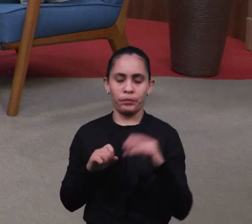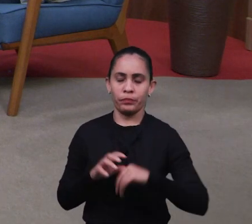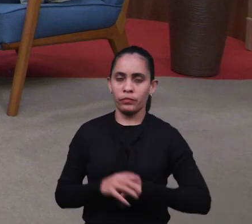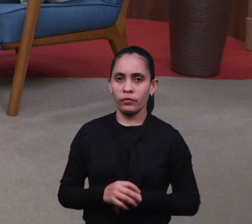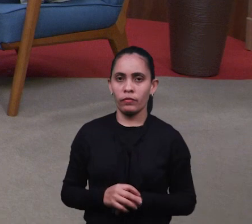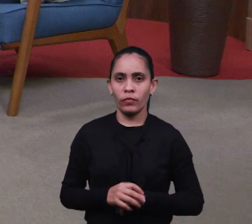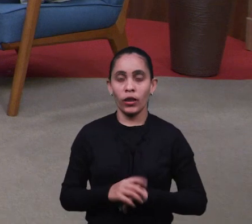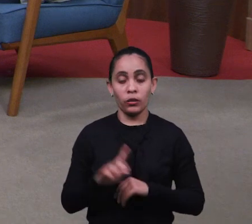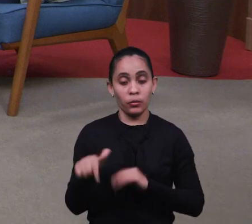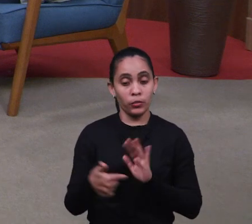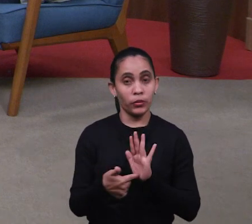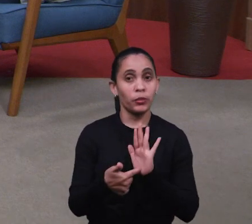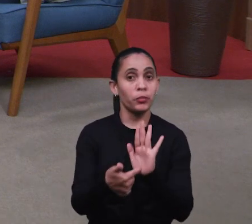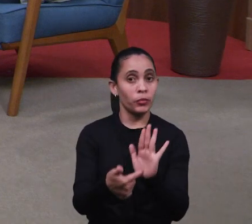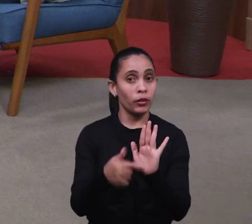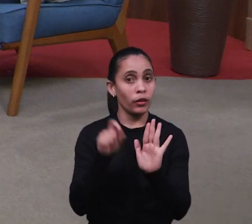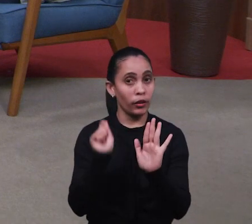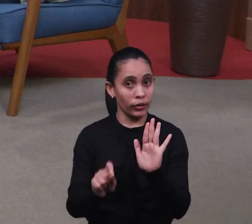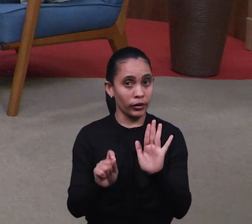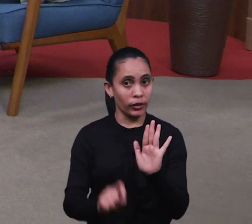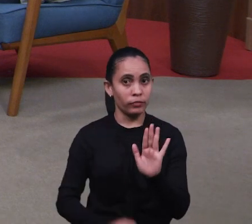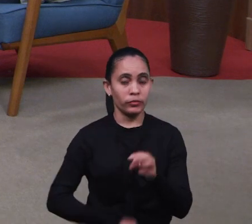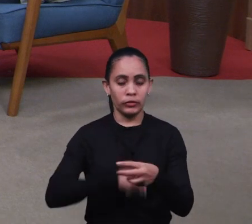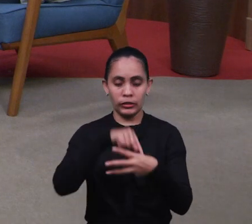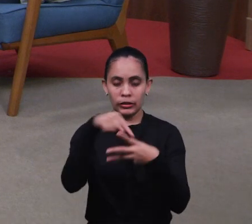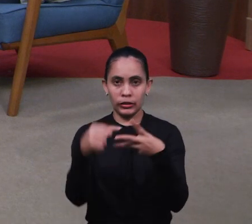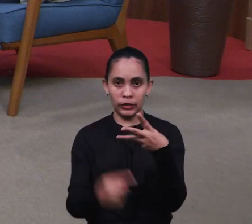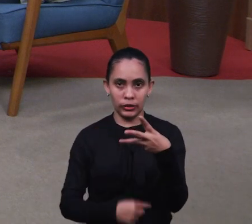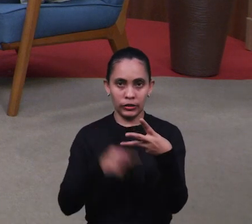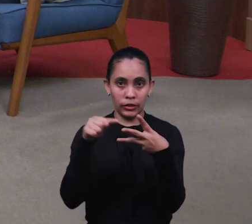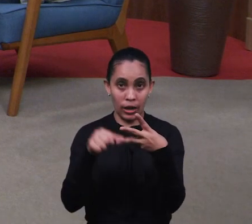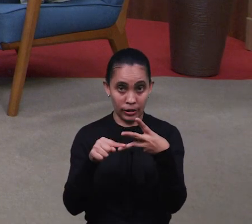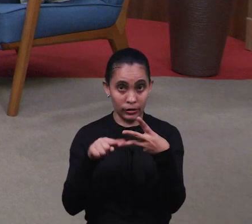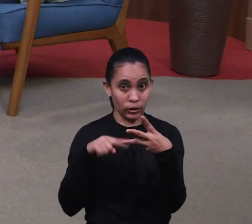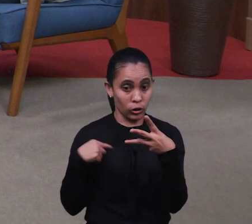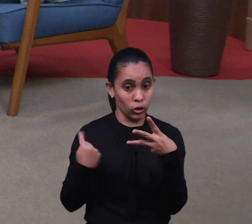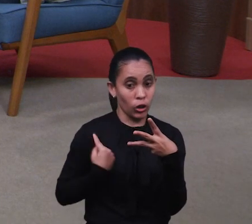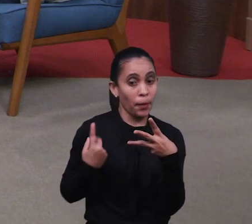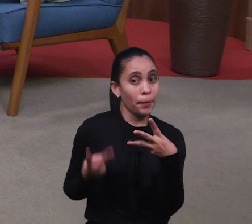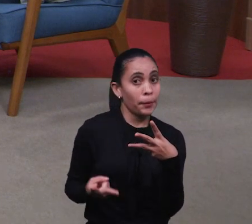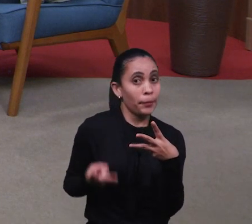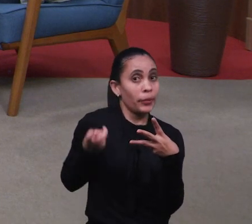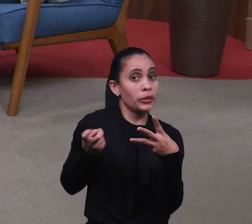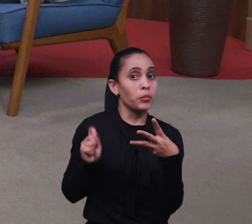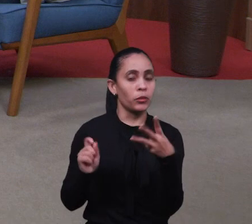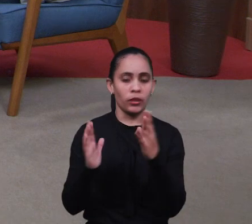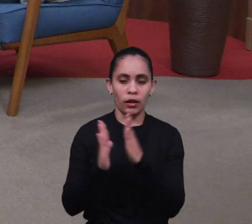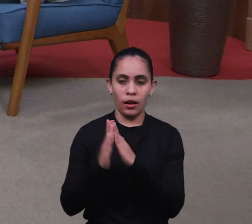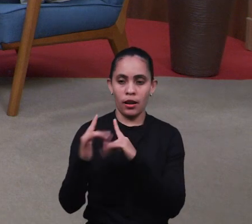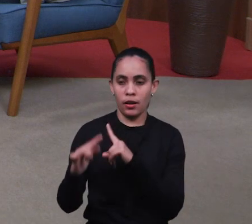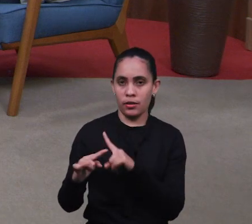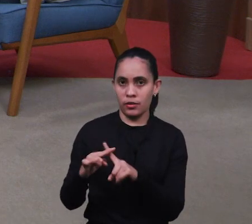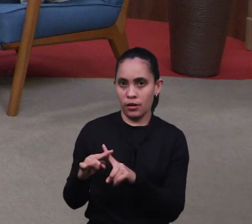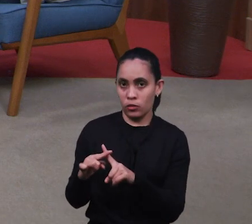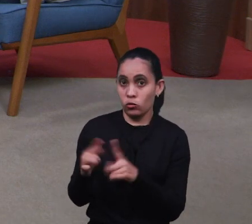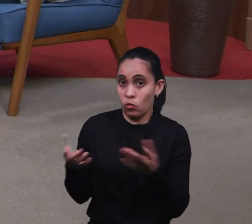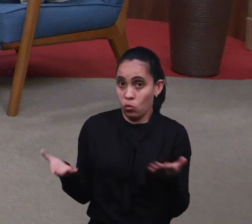aqui 3 expressões e que nós vemos que a igreja hoje pode, da mesma